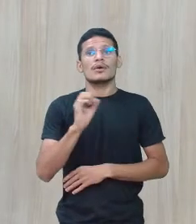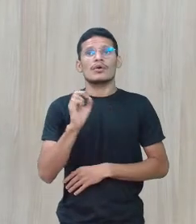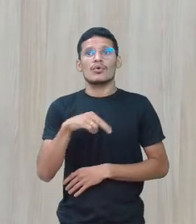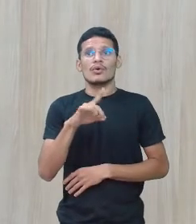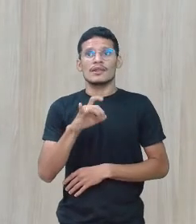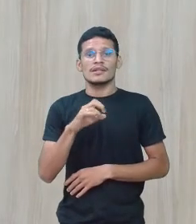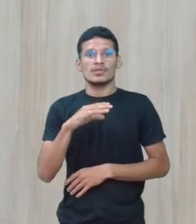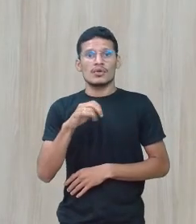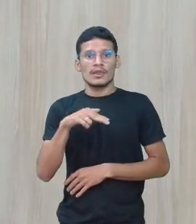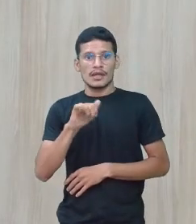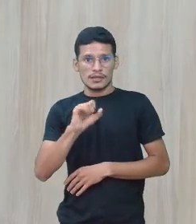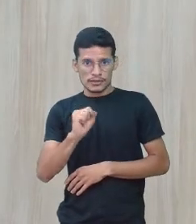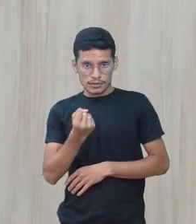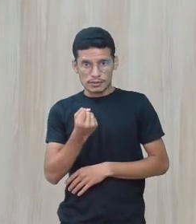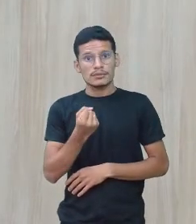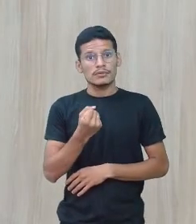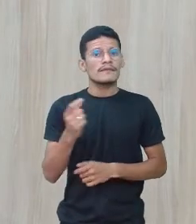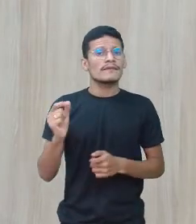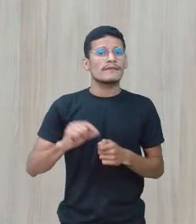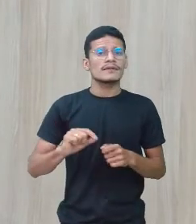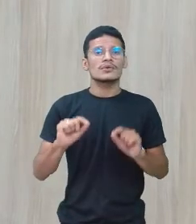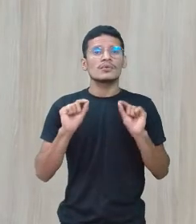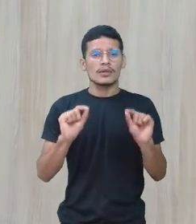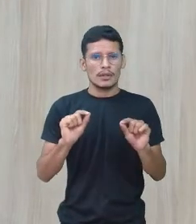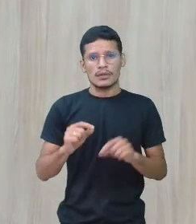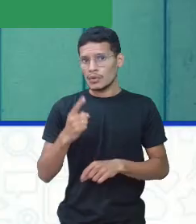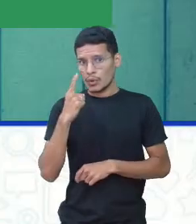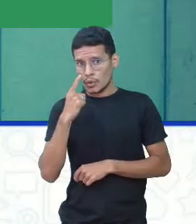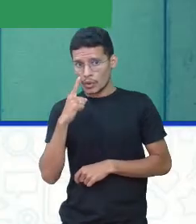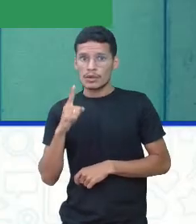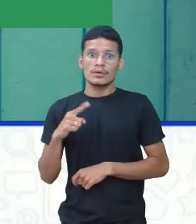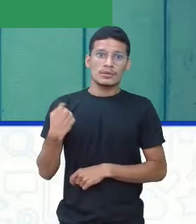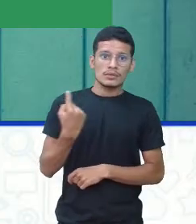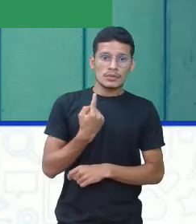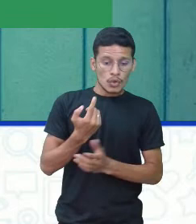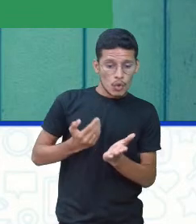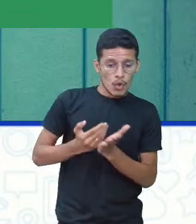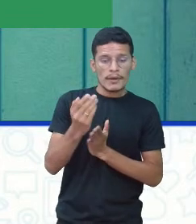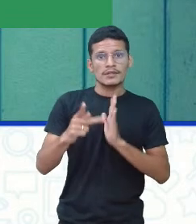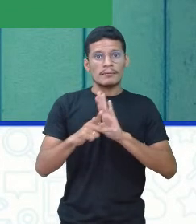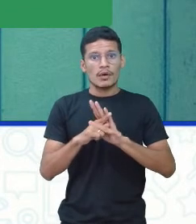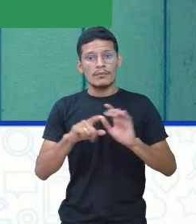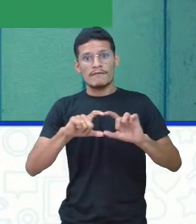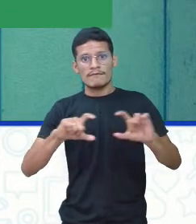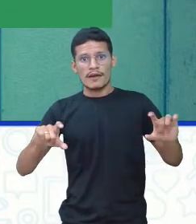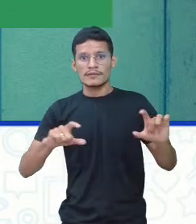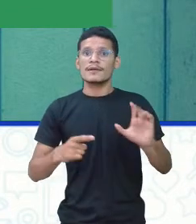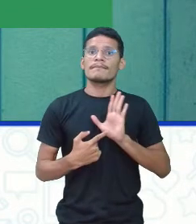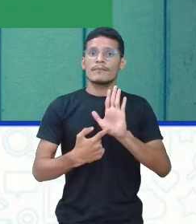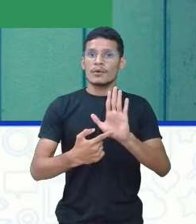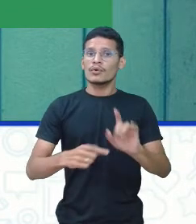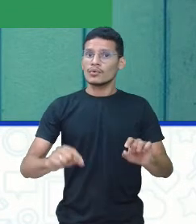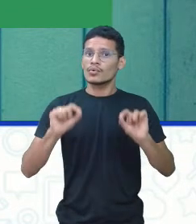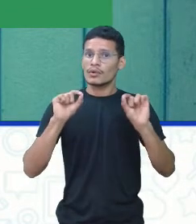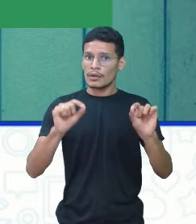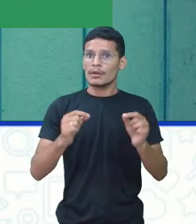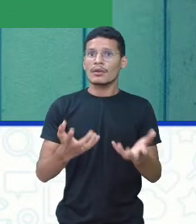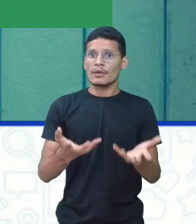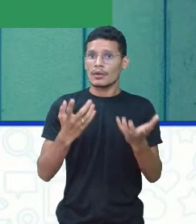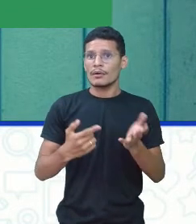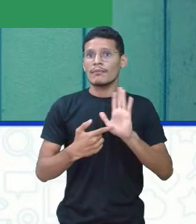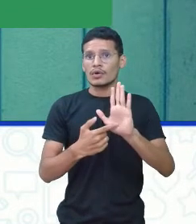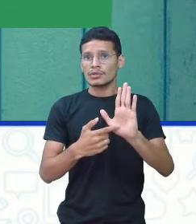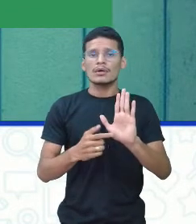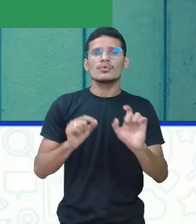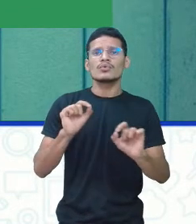E as condicionais fazem o quê? Elas iniciam orações que exprimem, ou seja, que querem dar indícios,